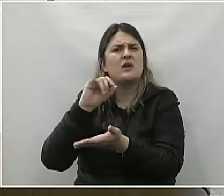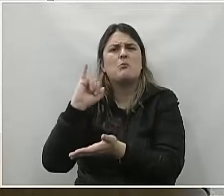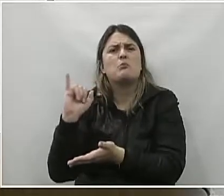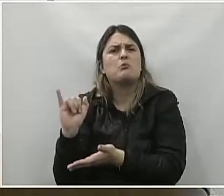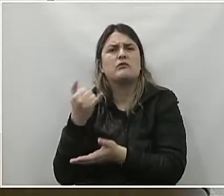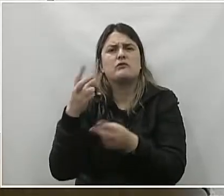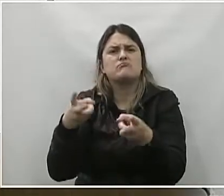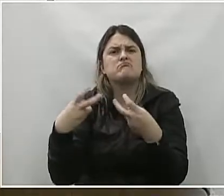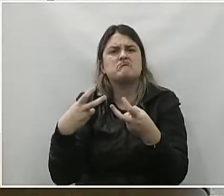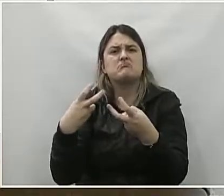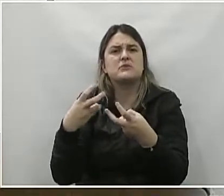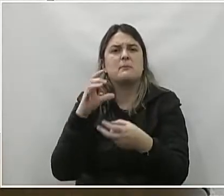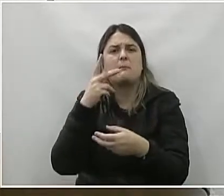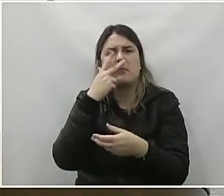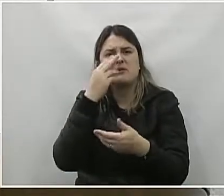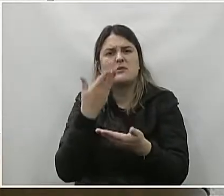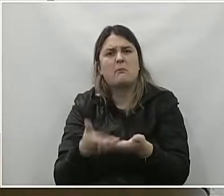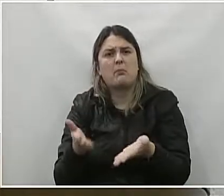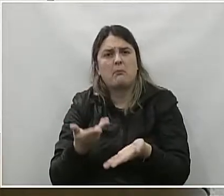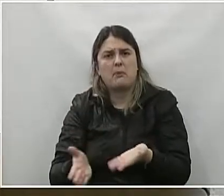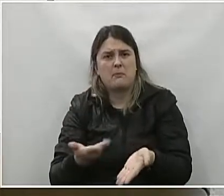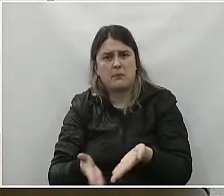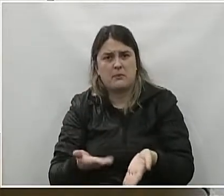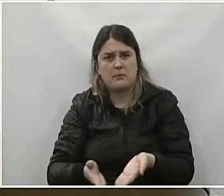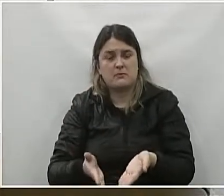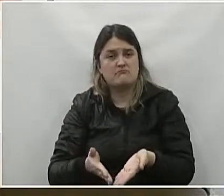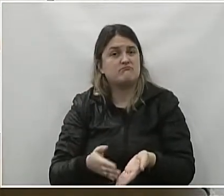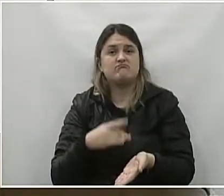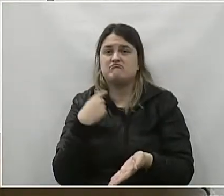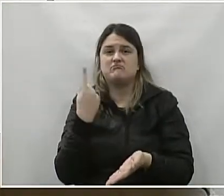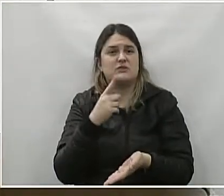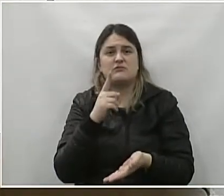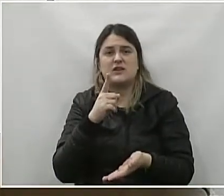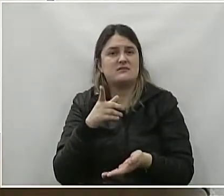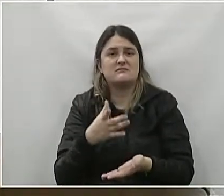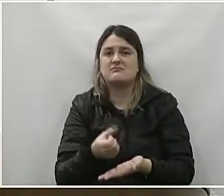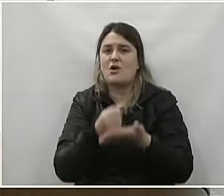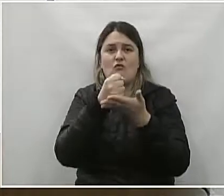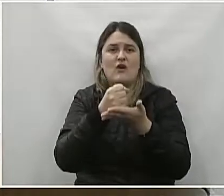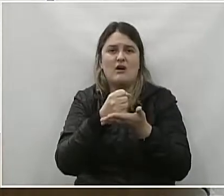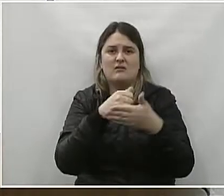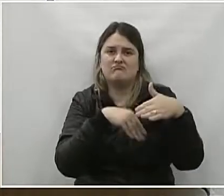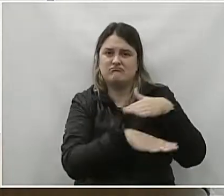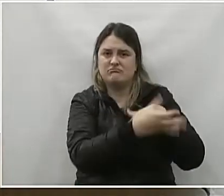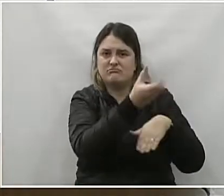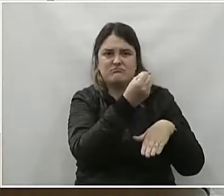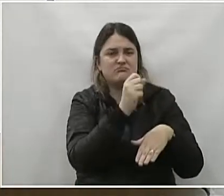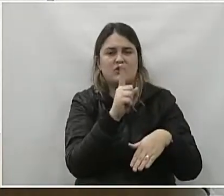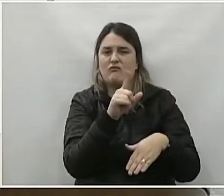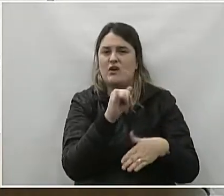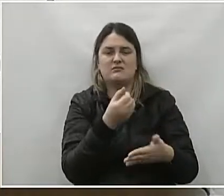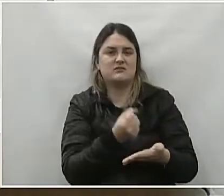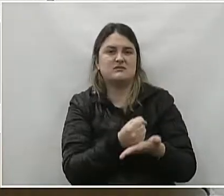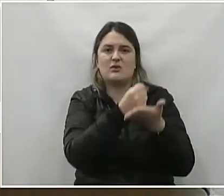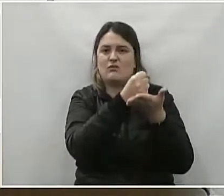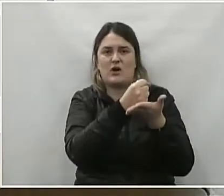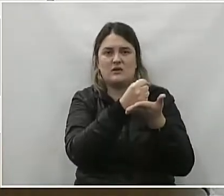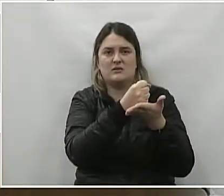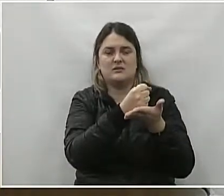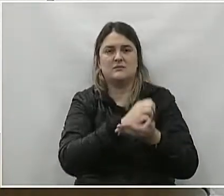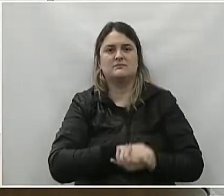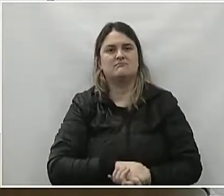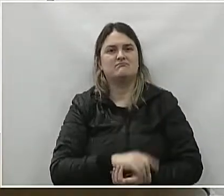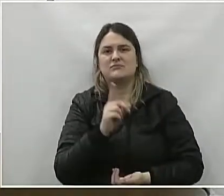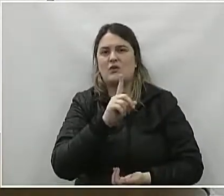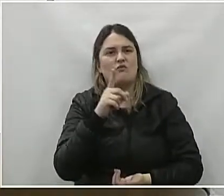anos? Prejuízo. Né? Não vão conseguir salvar o fundão. Não vão. Mas olha, gente, não